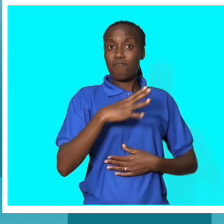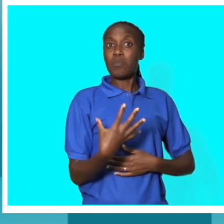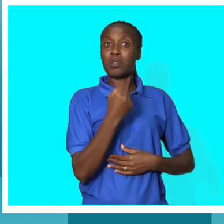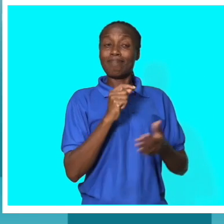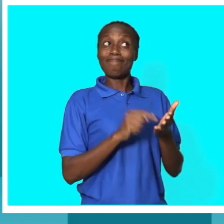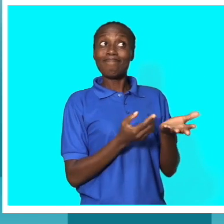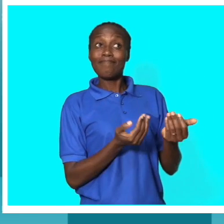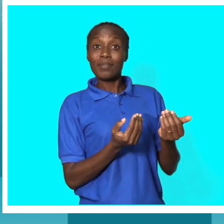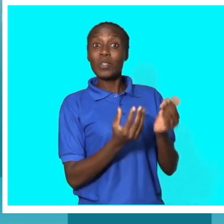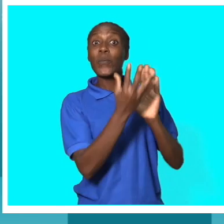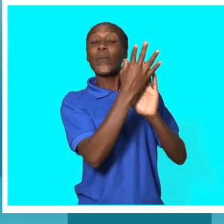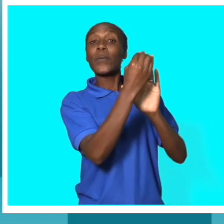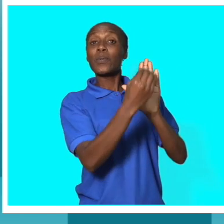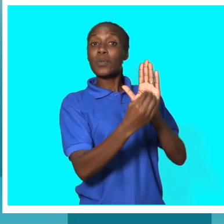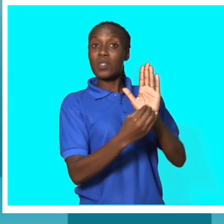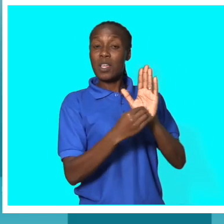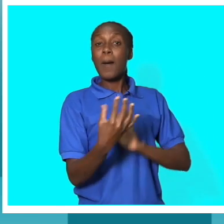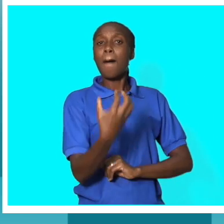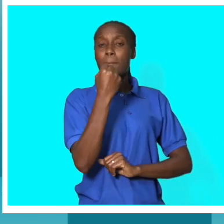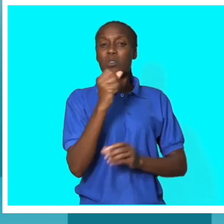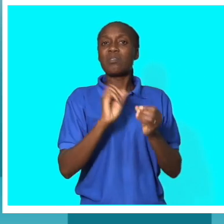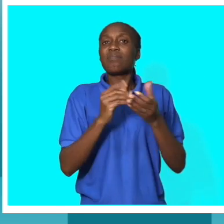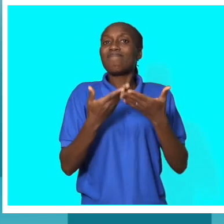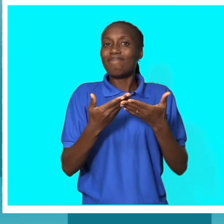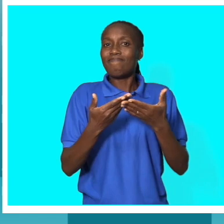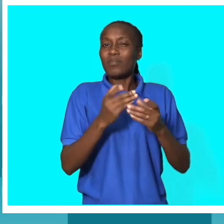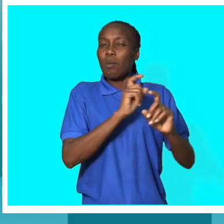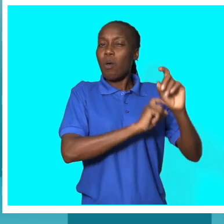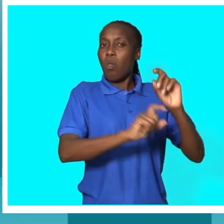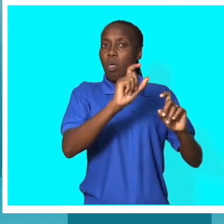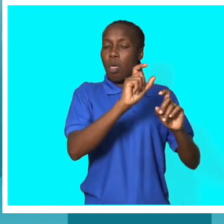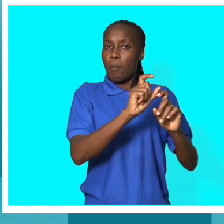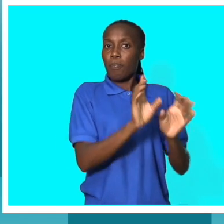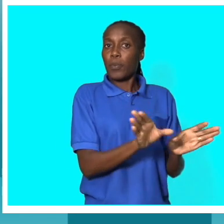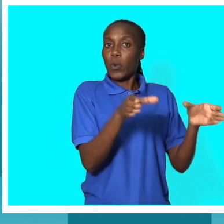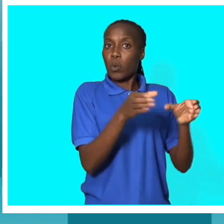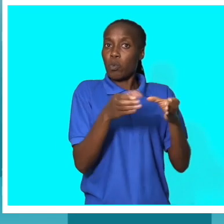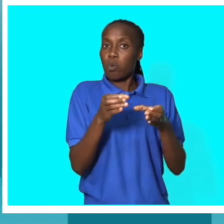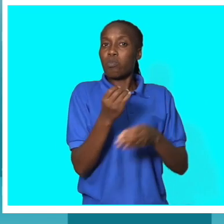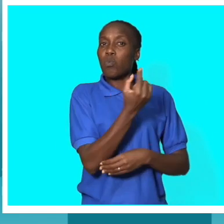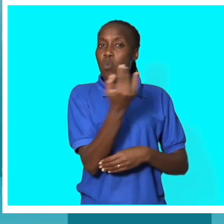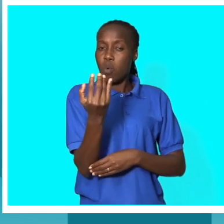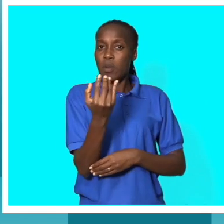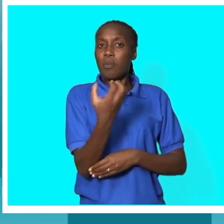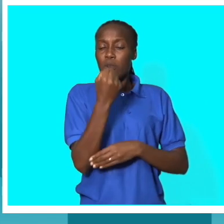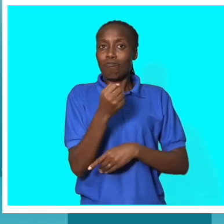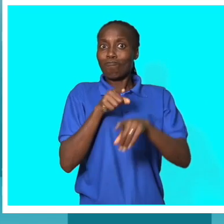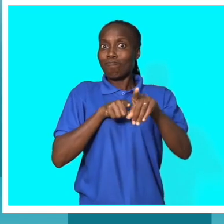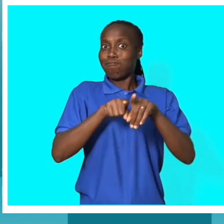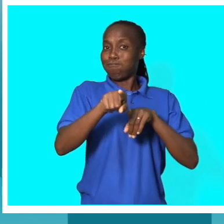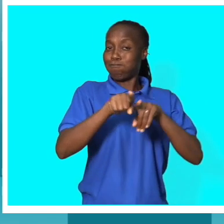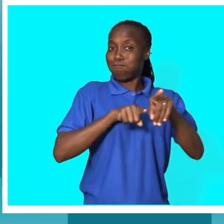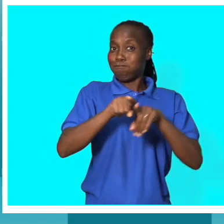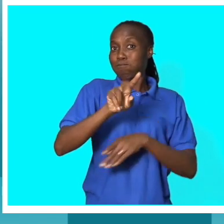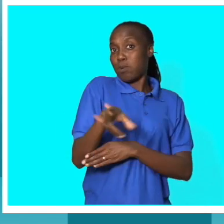adivir disso, nomeadamente no que diz respeito ao aumento do número de equipas que vão para as outras competições de nível